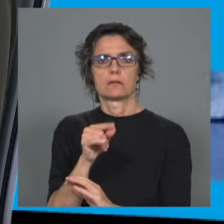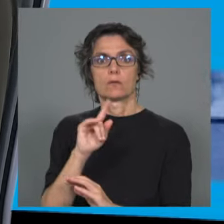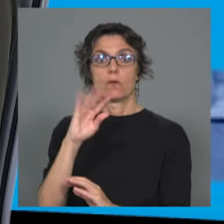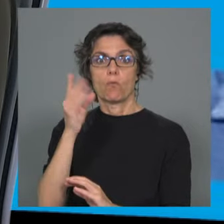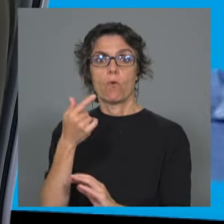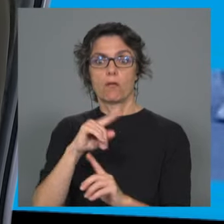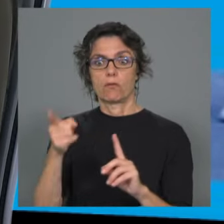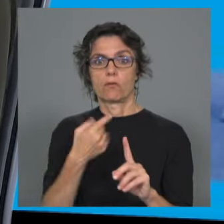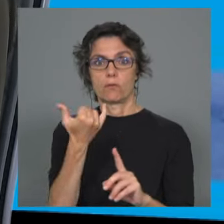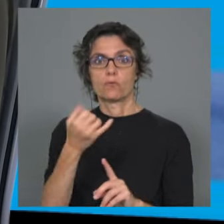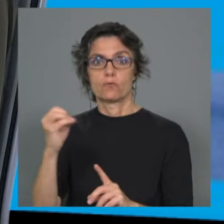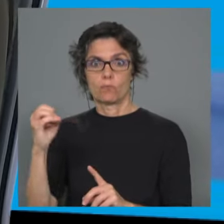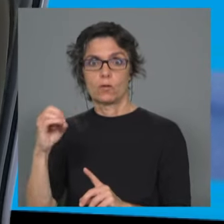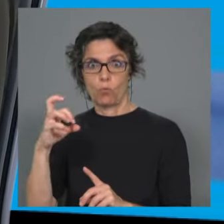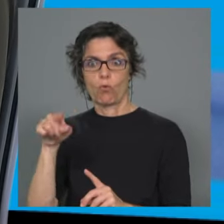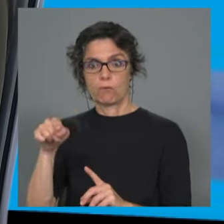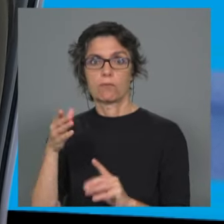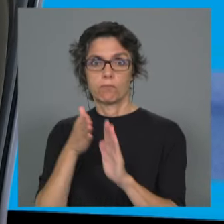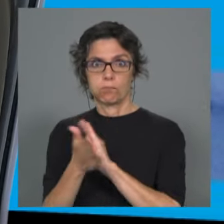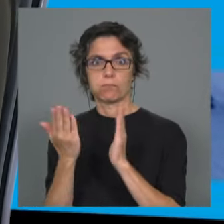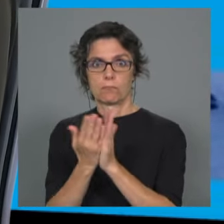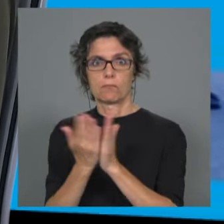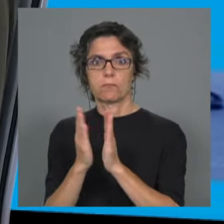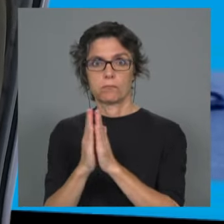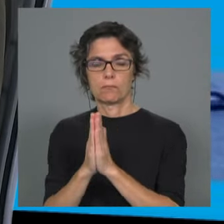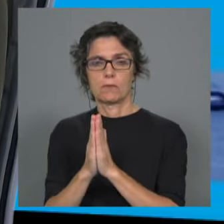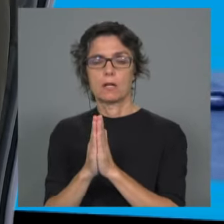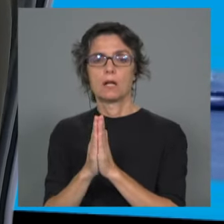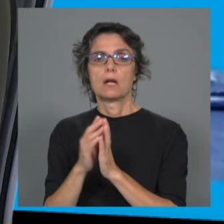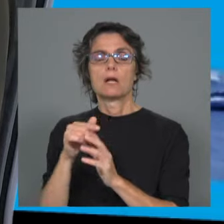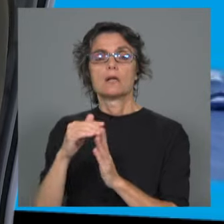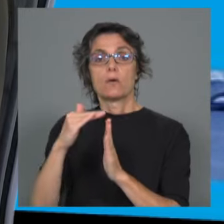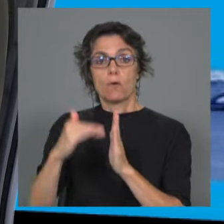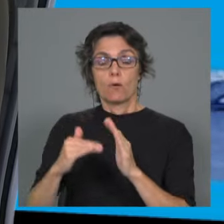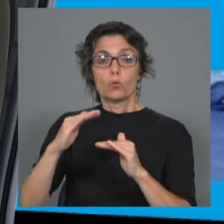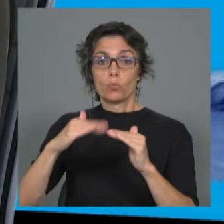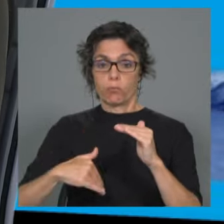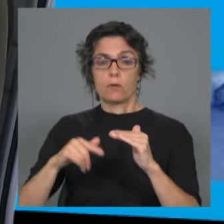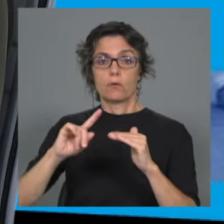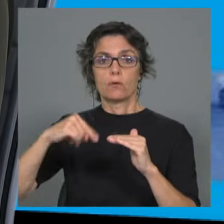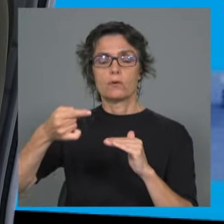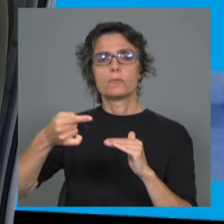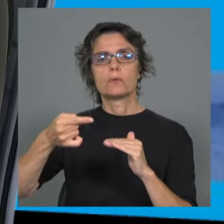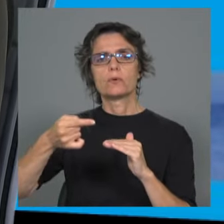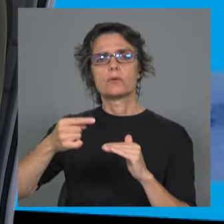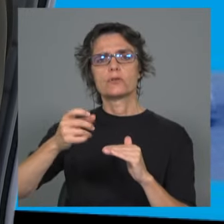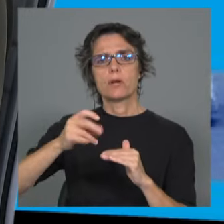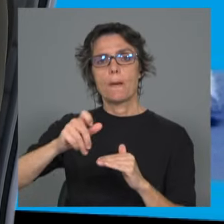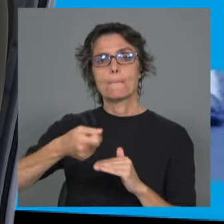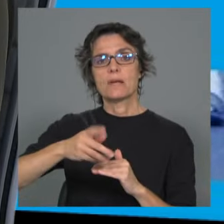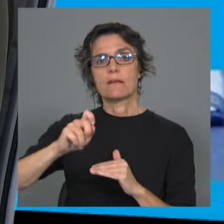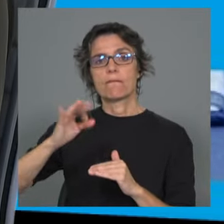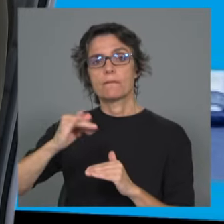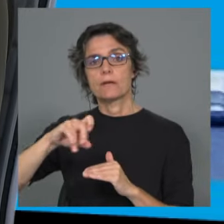Em 2008, entrei para o seminário menor, em Penafirme, e depois tive um ano, o